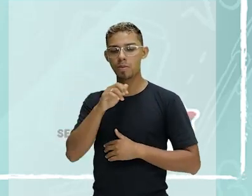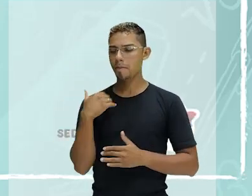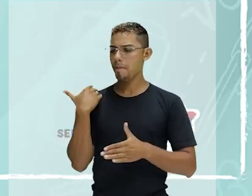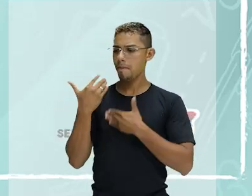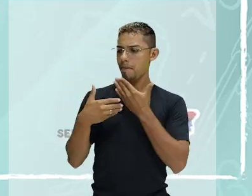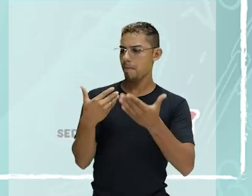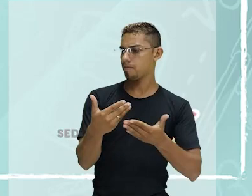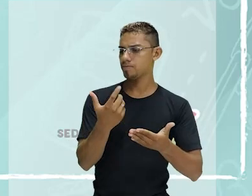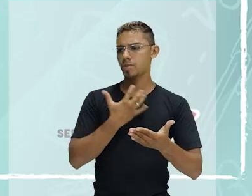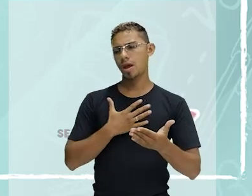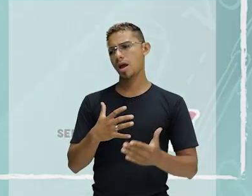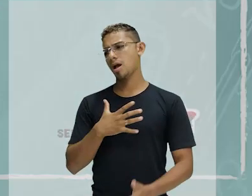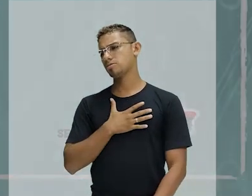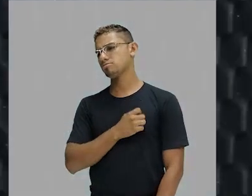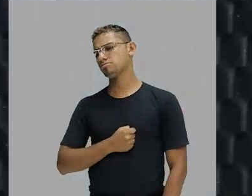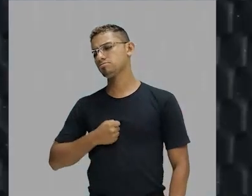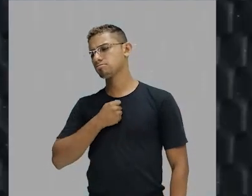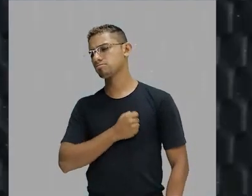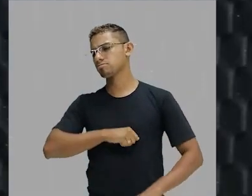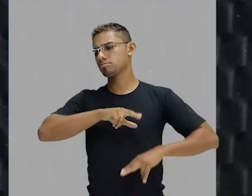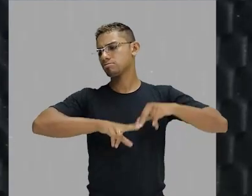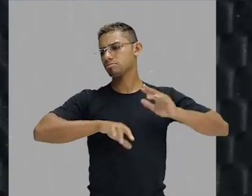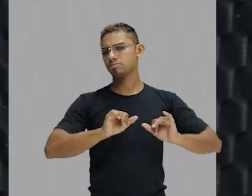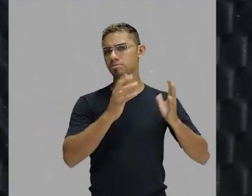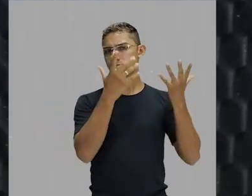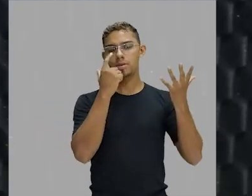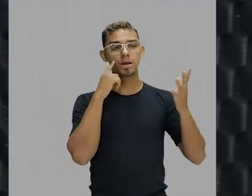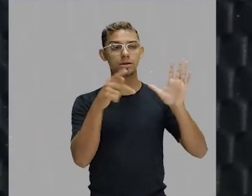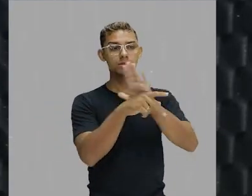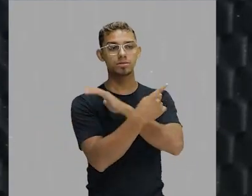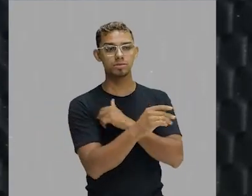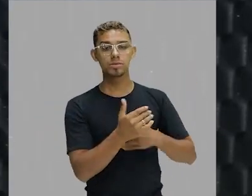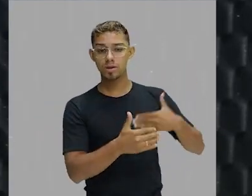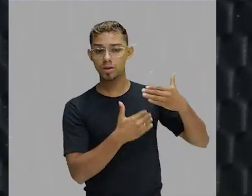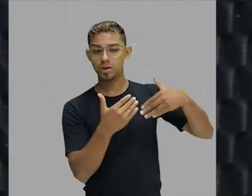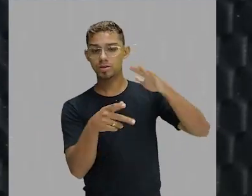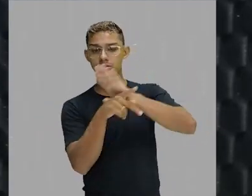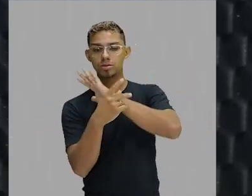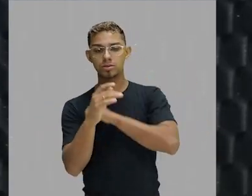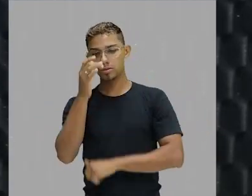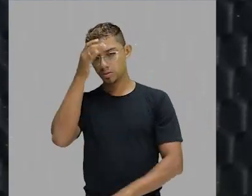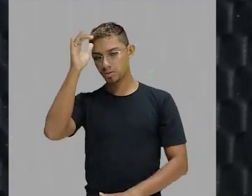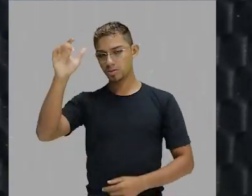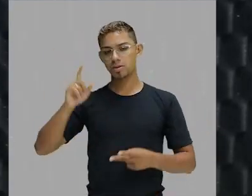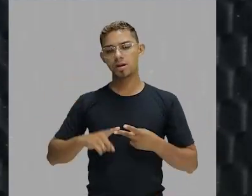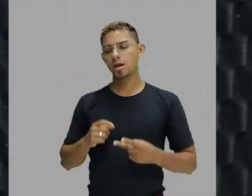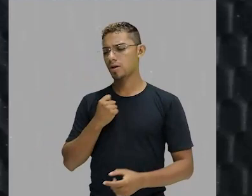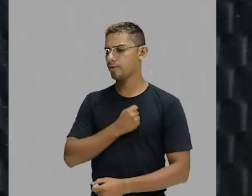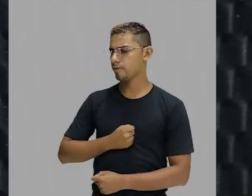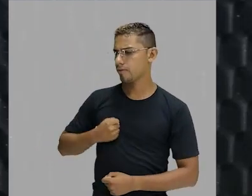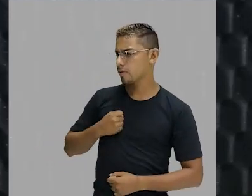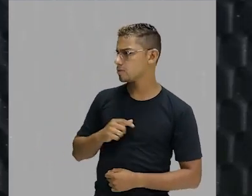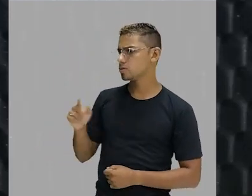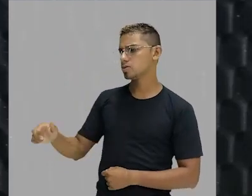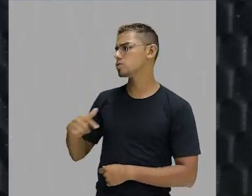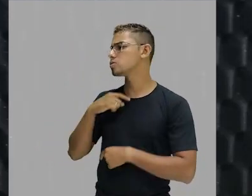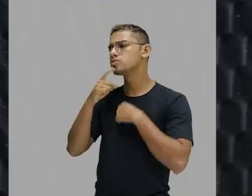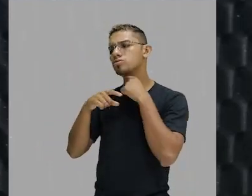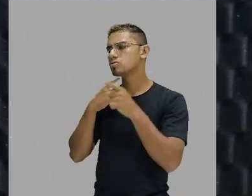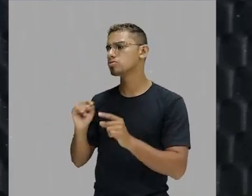meu. Eu estou sentindo falta do São João. São João faz parte do nosso processo cultural. Eu estou sentindo falta disso aqui. Eu não pude.